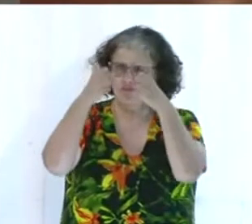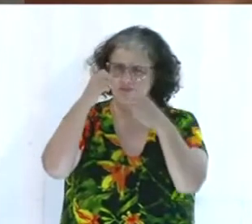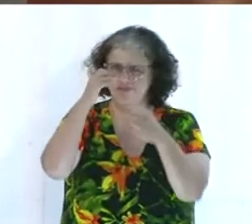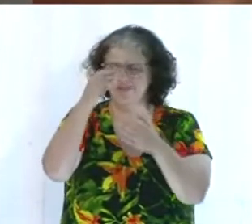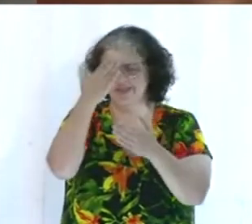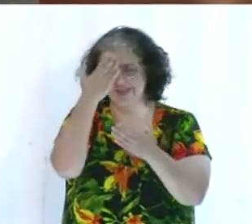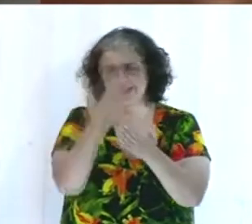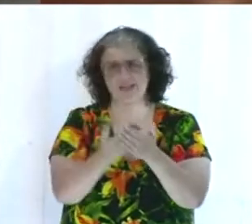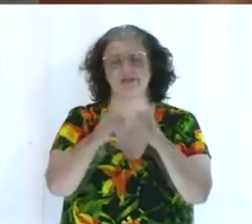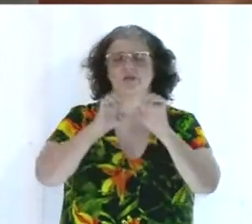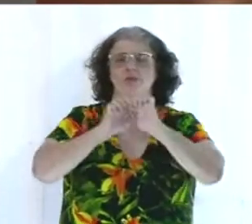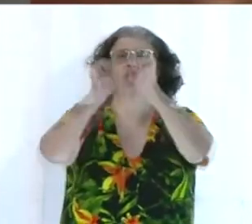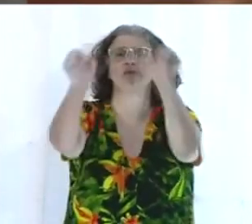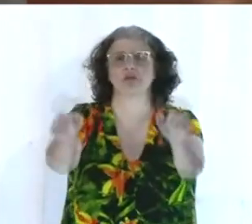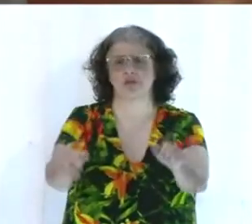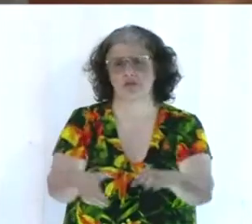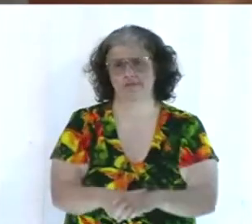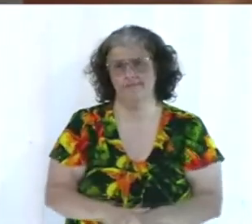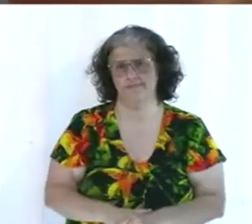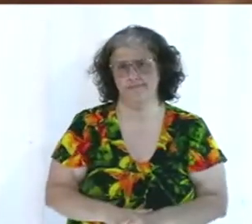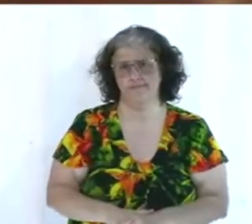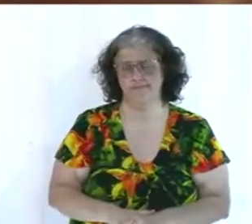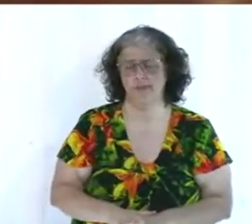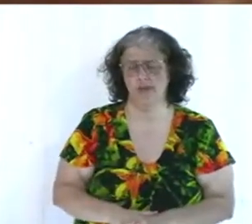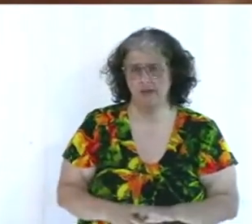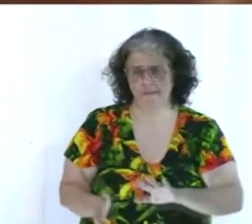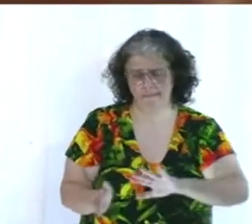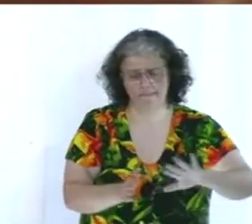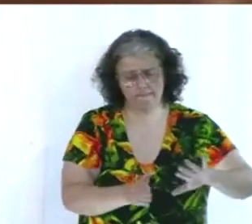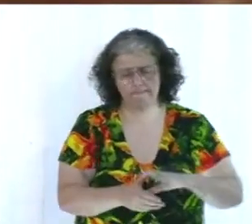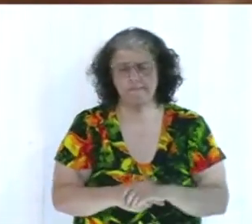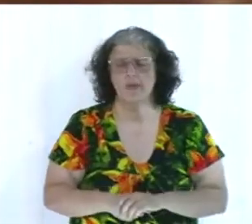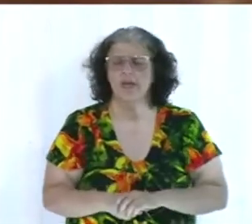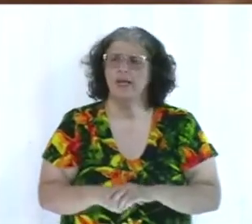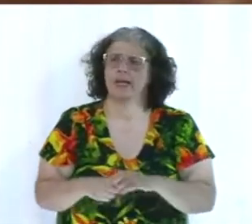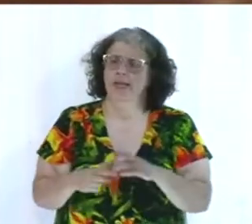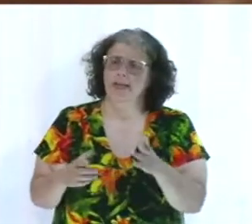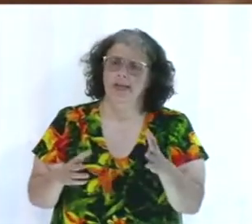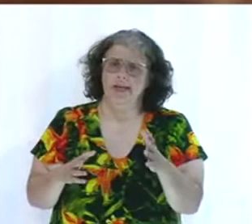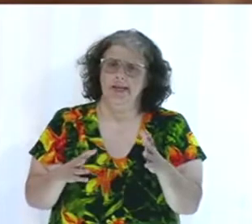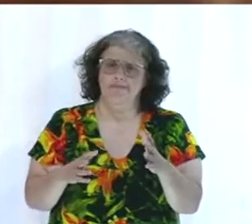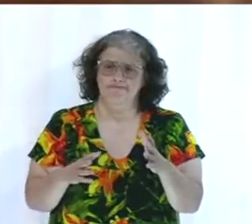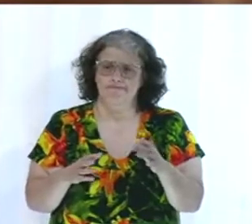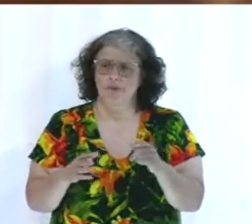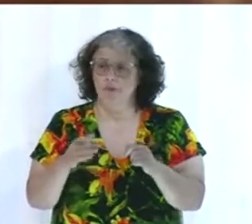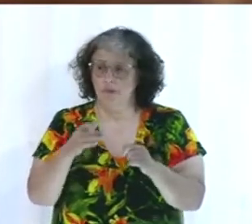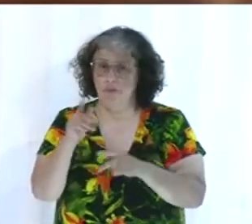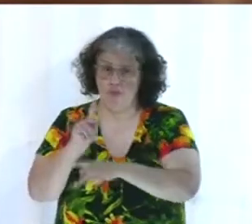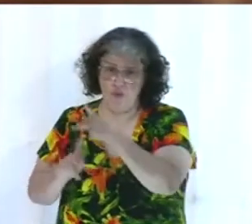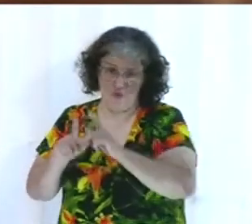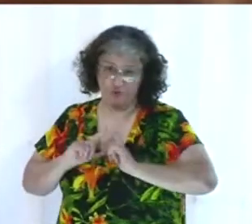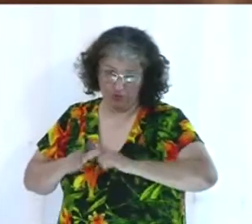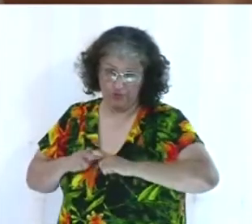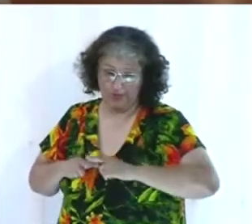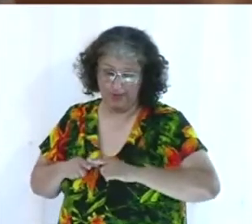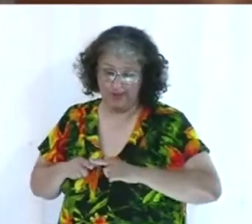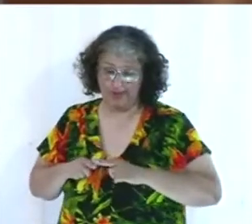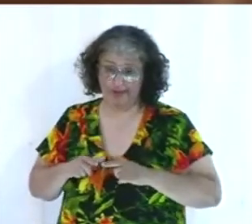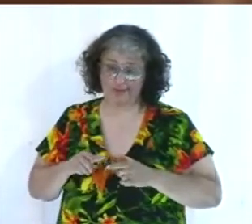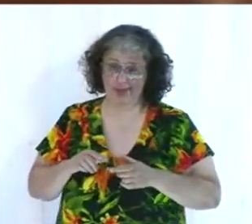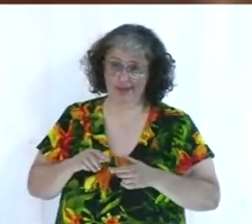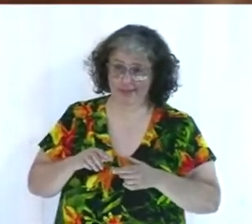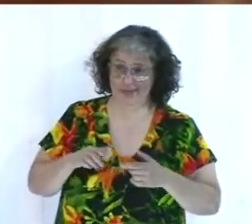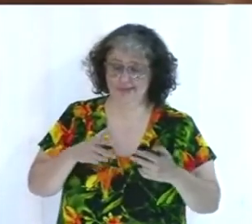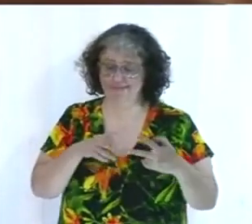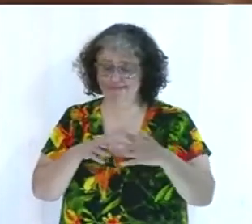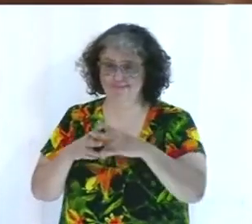aquela região. É claro que os judaizantes atrapalharam o apóstolo Paulo em muitos outros lugares. Essa carta, então, ela não é